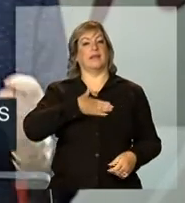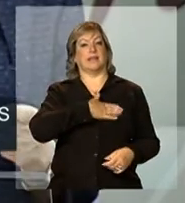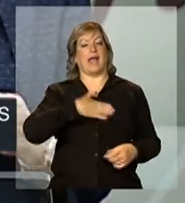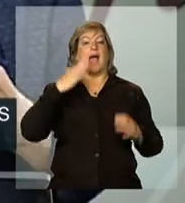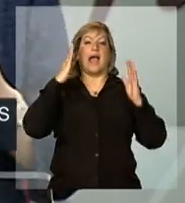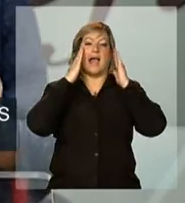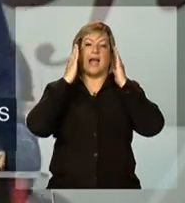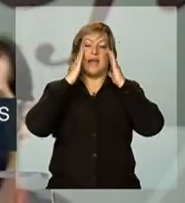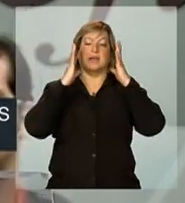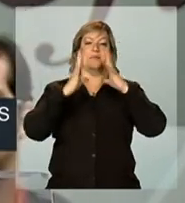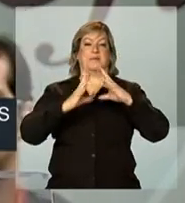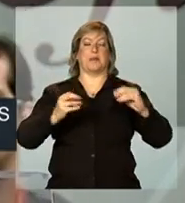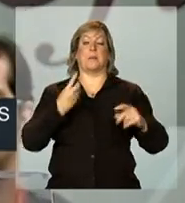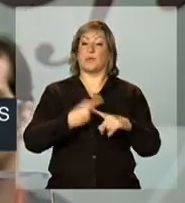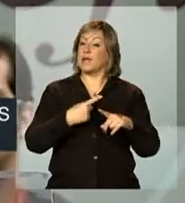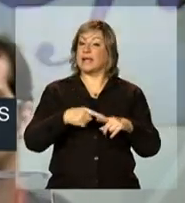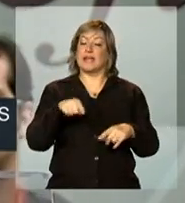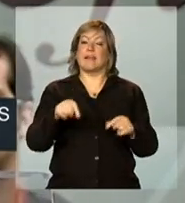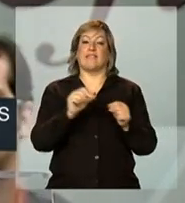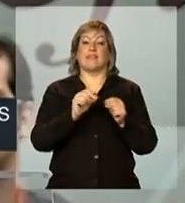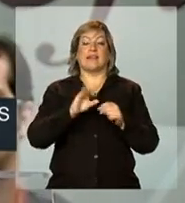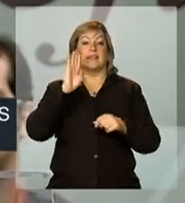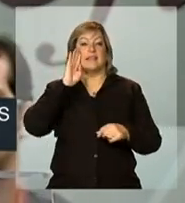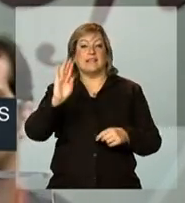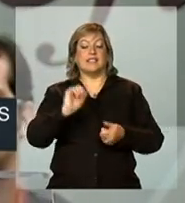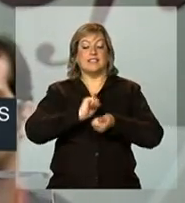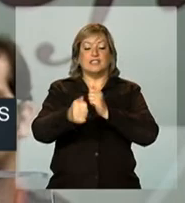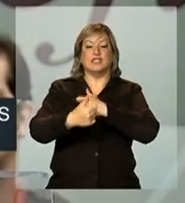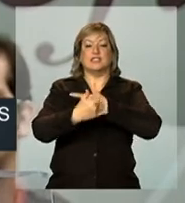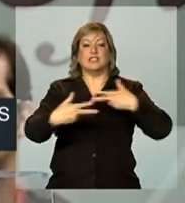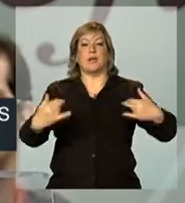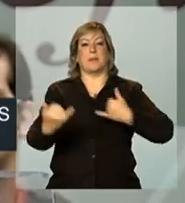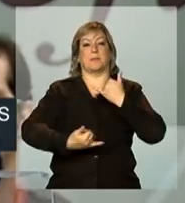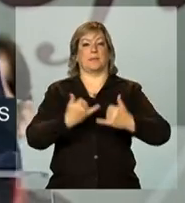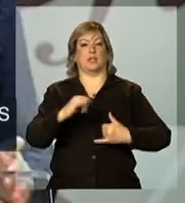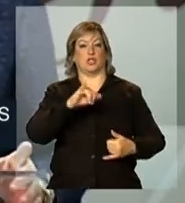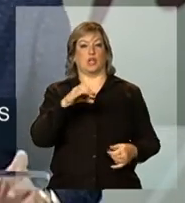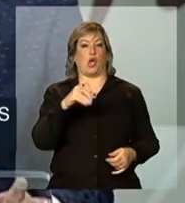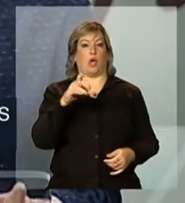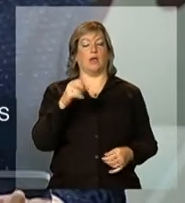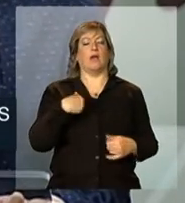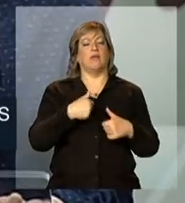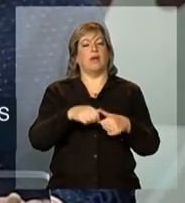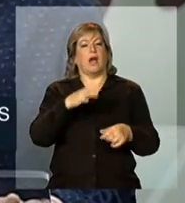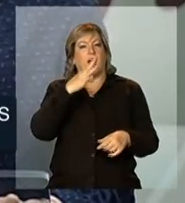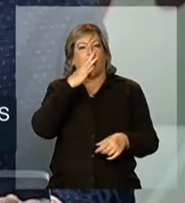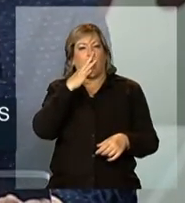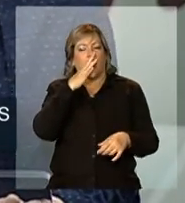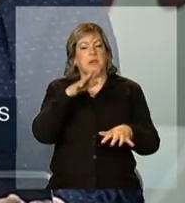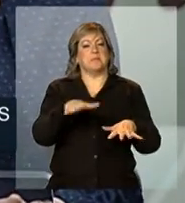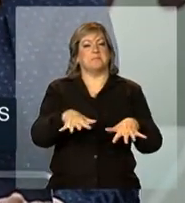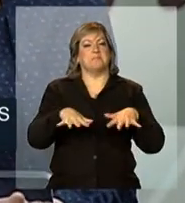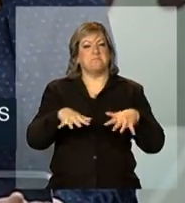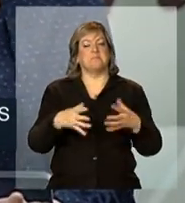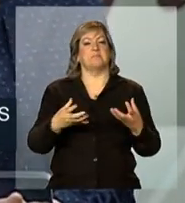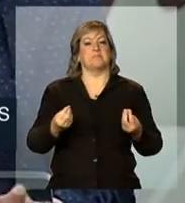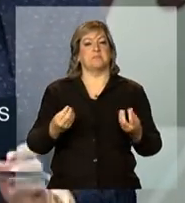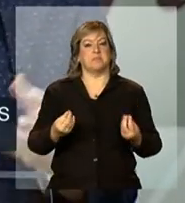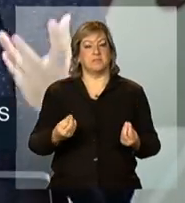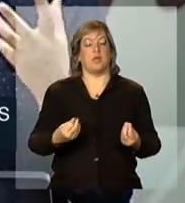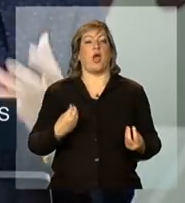porque ela é feita com base em jogos. Então, eu fiquei muito, muito impressionada